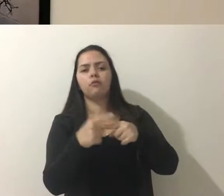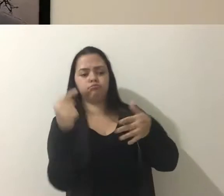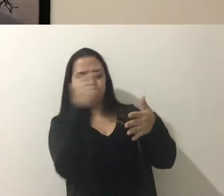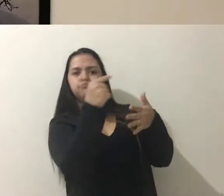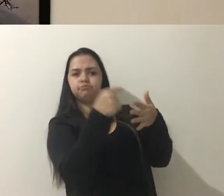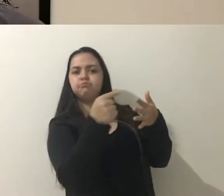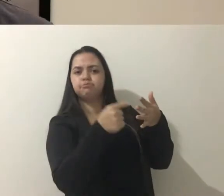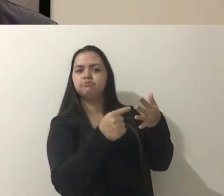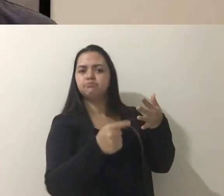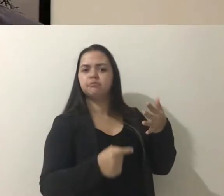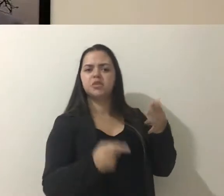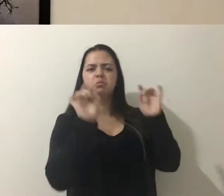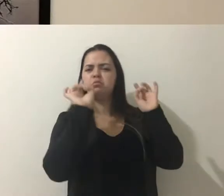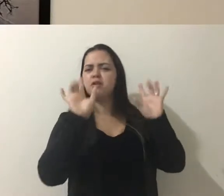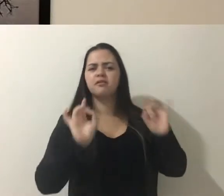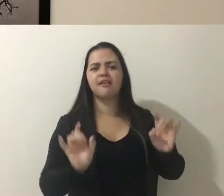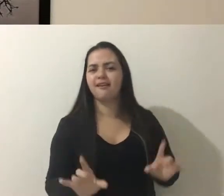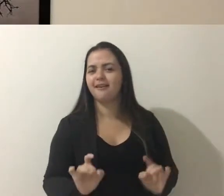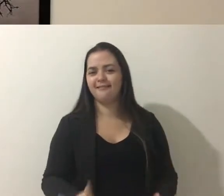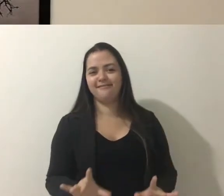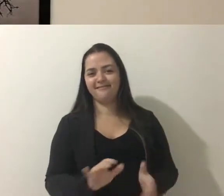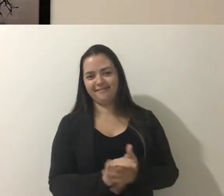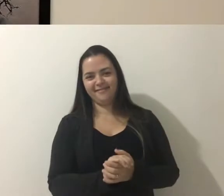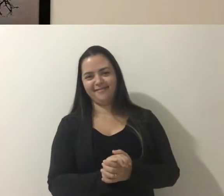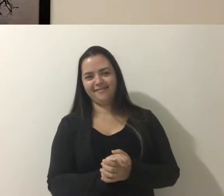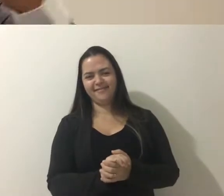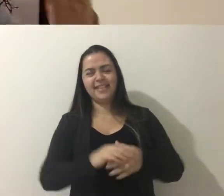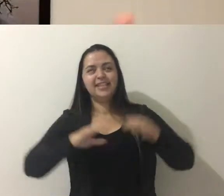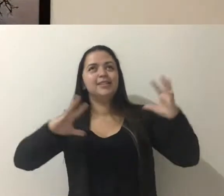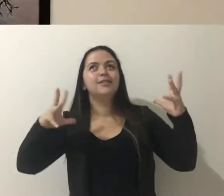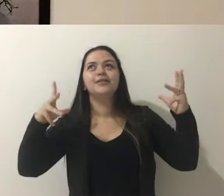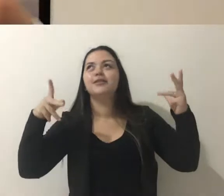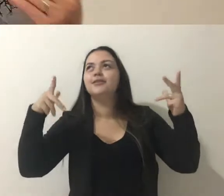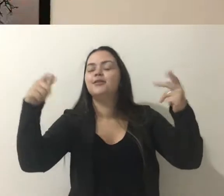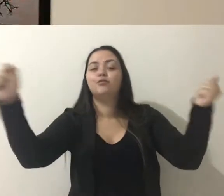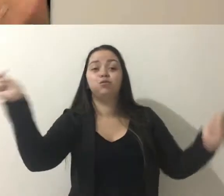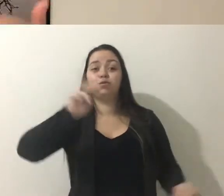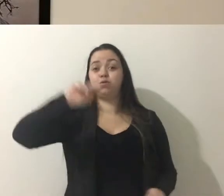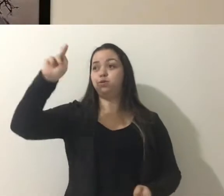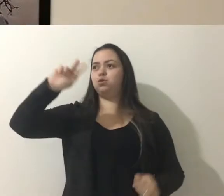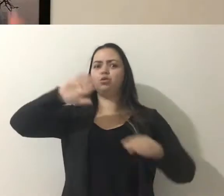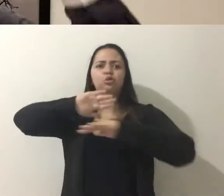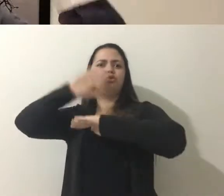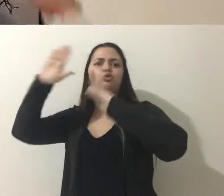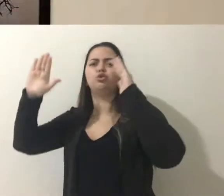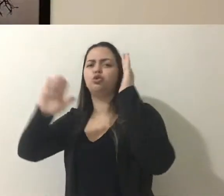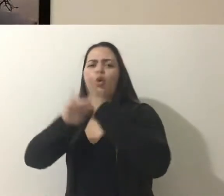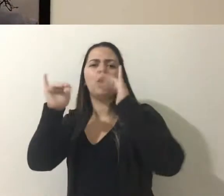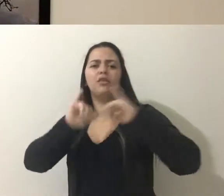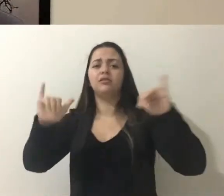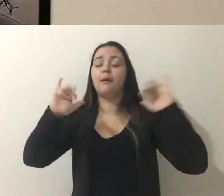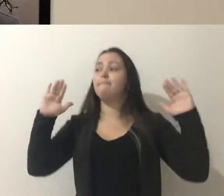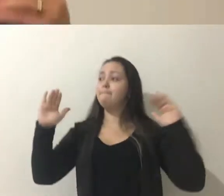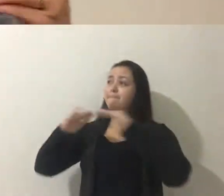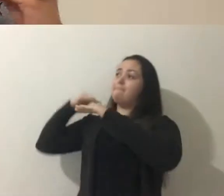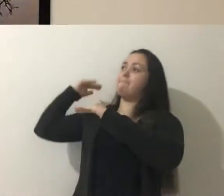tornam essa notícia tão especial, que faz com que ela seja extraordinária, a melhor de todas as notícias que o